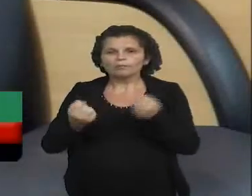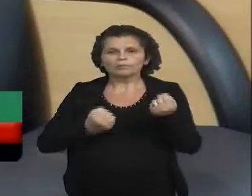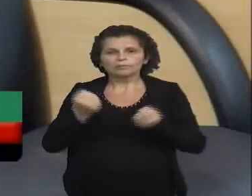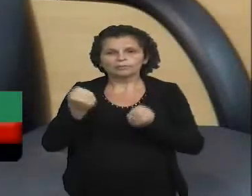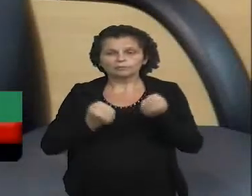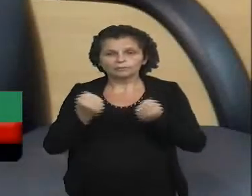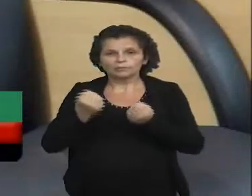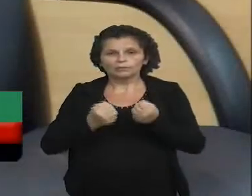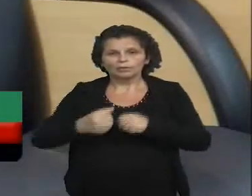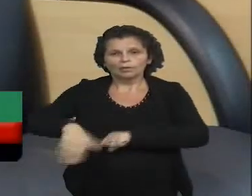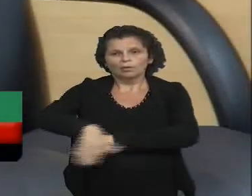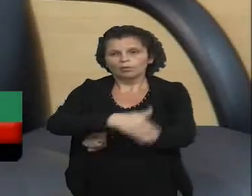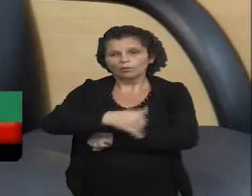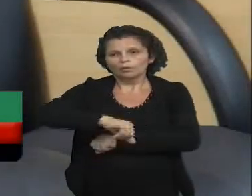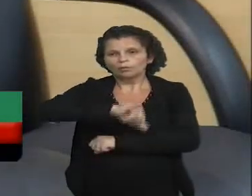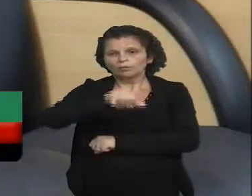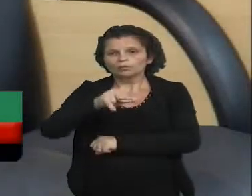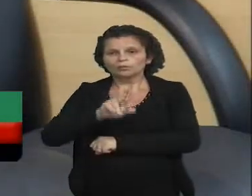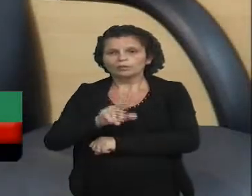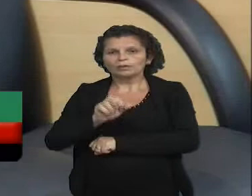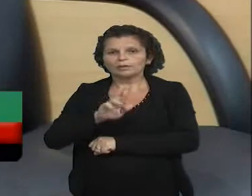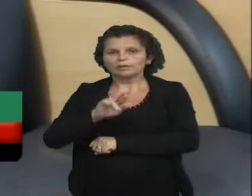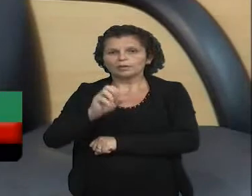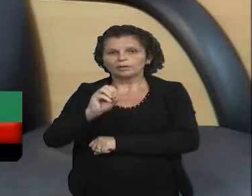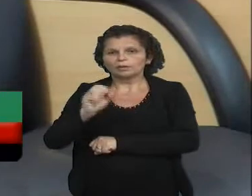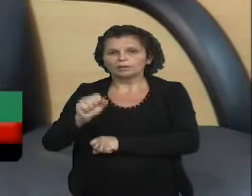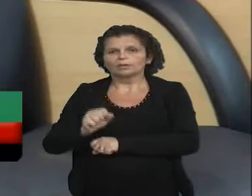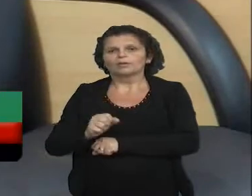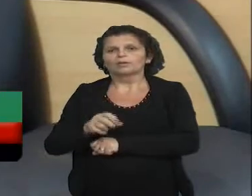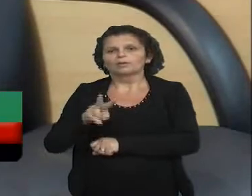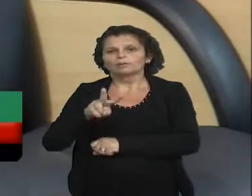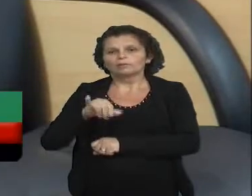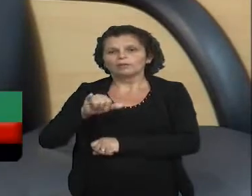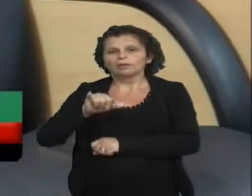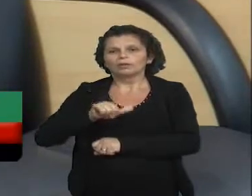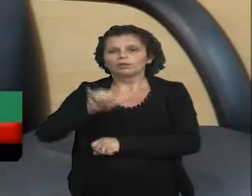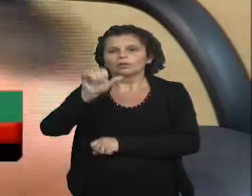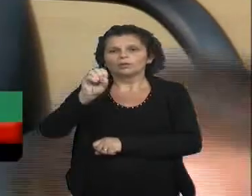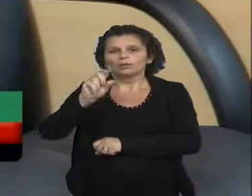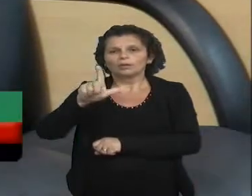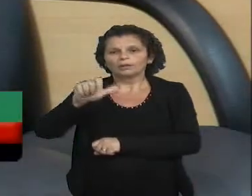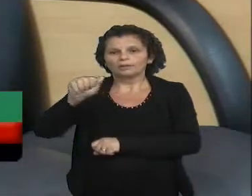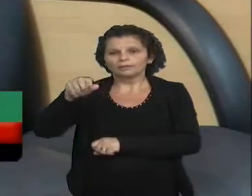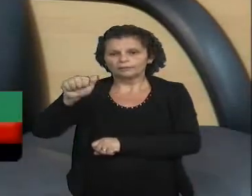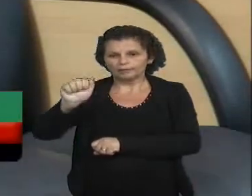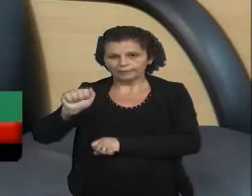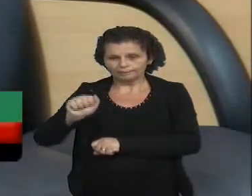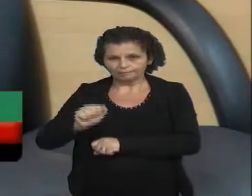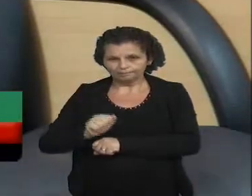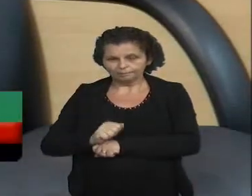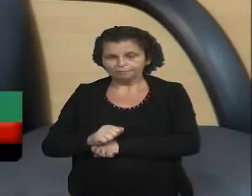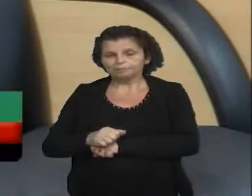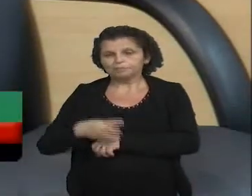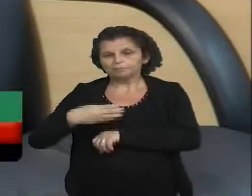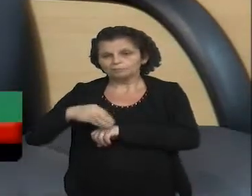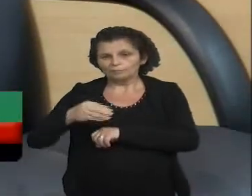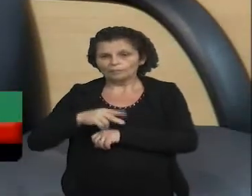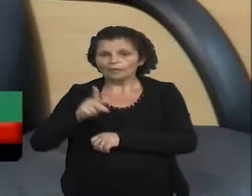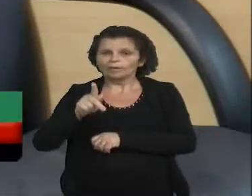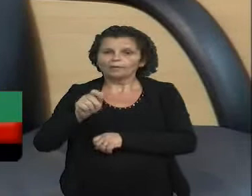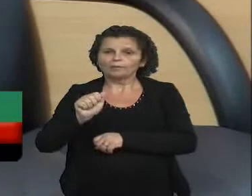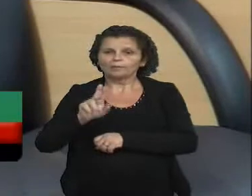A rua Juazeiro, número 323, no bairro Vila Yolanda. Indicação do nobre vereador Paulo Júnior, indicação de